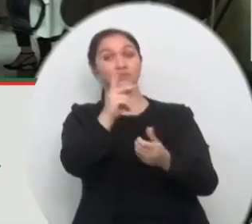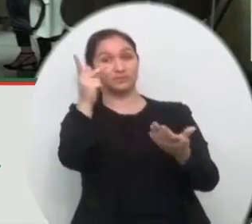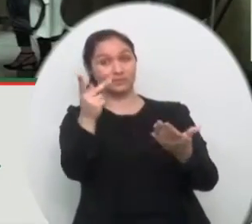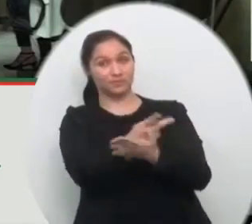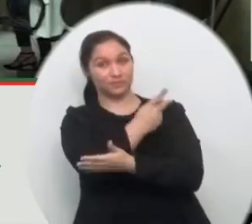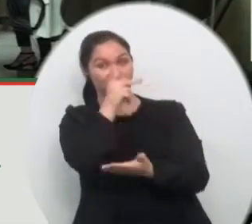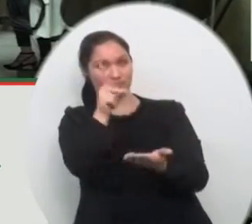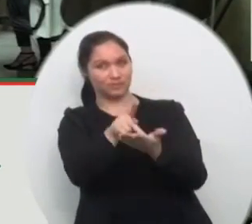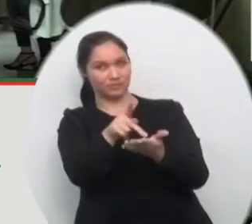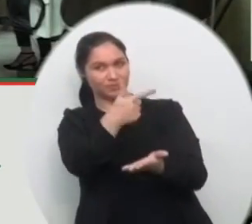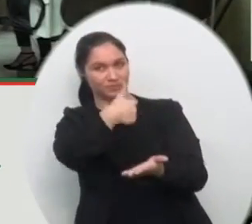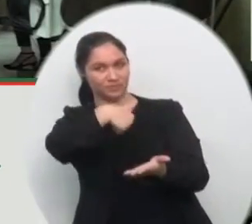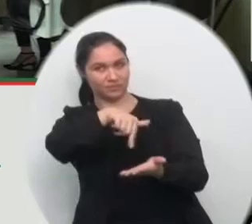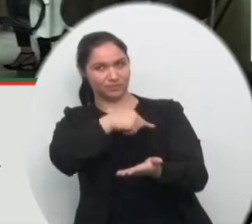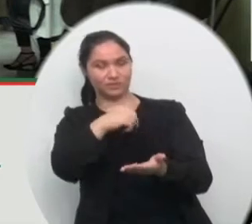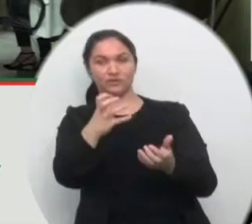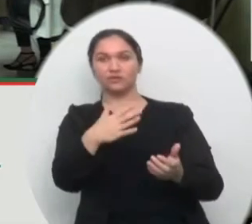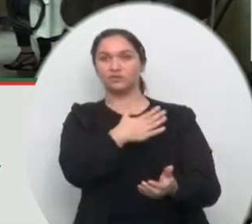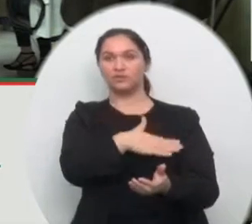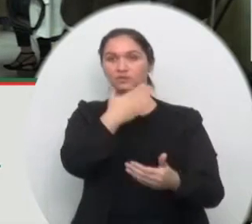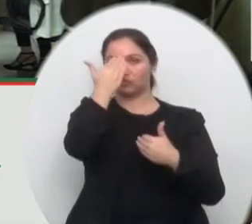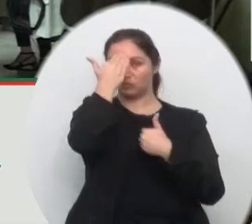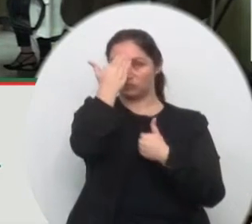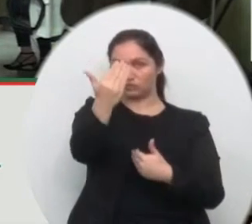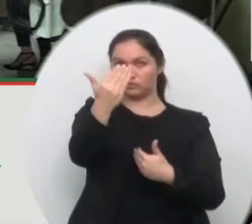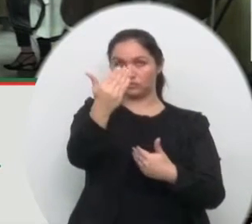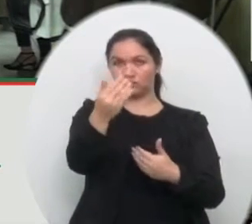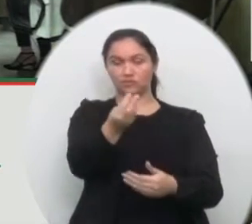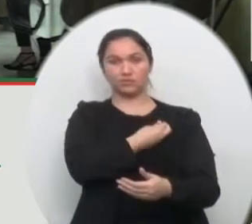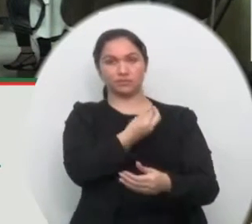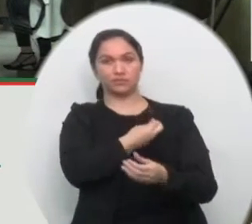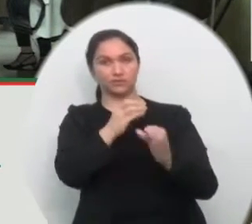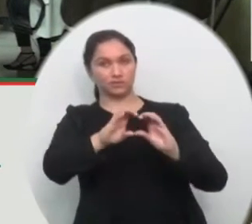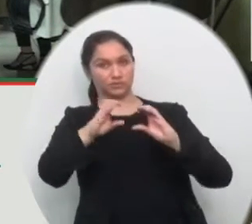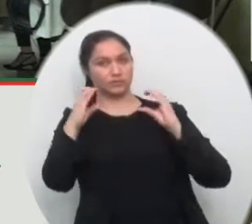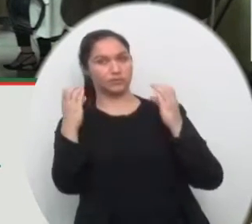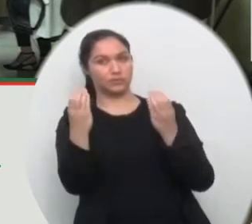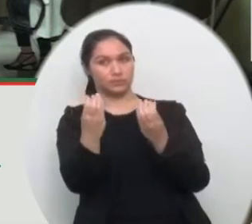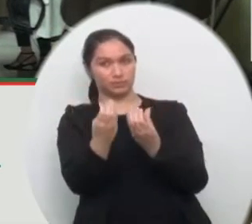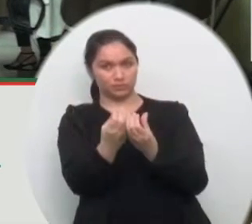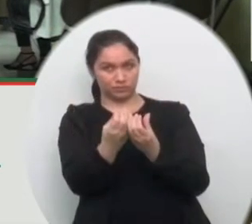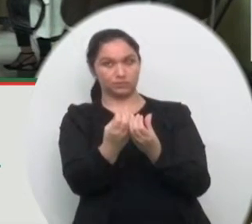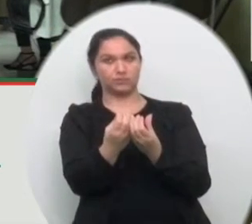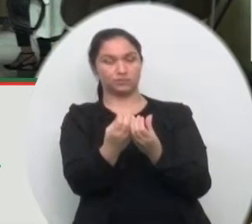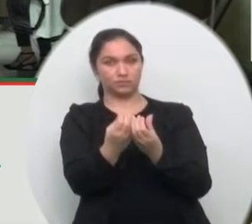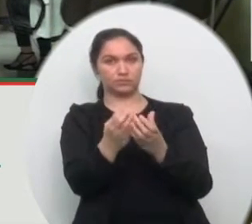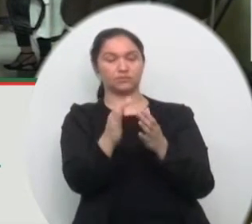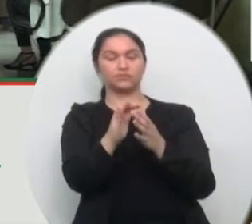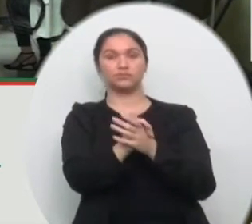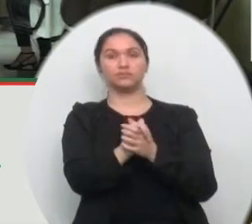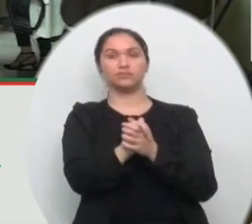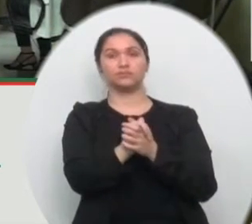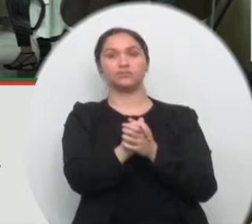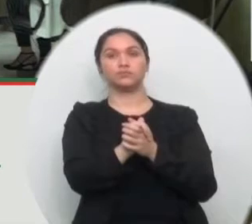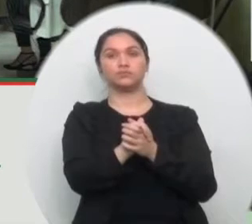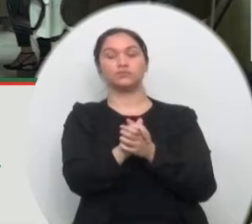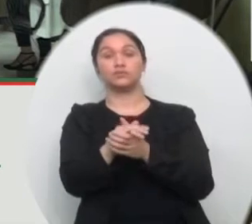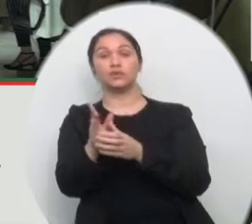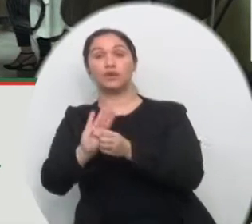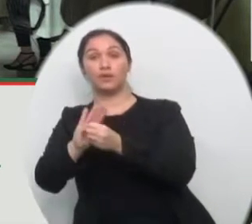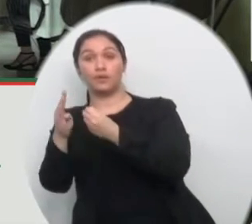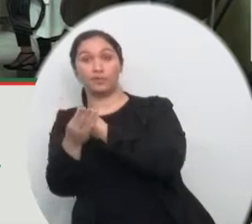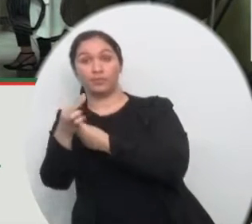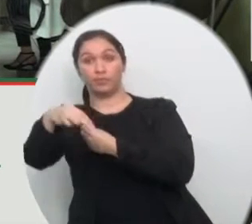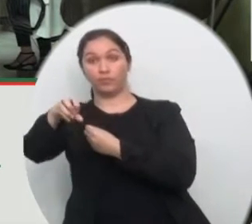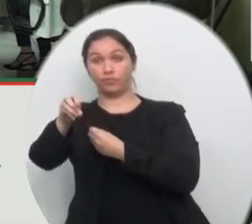nós gostaríamos de agradecer a presença da comunidade, tanto do meu Albino, quanto do